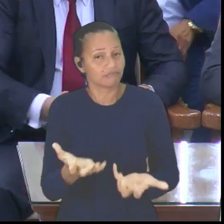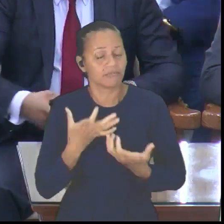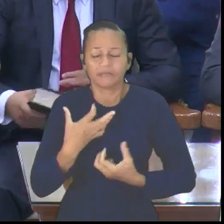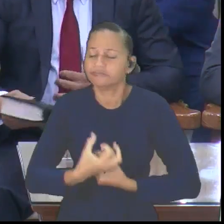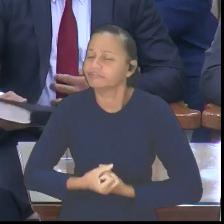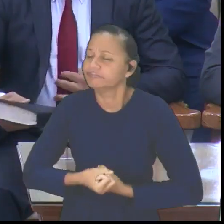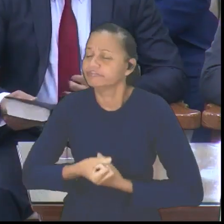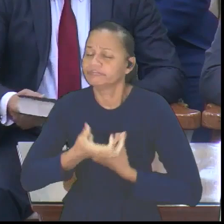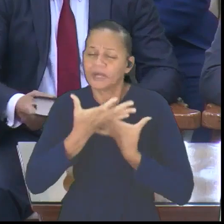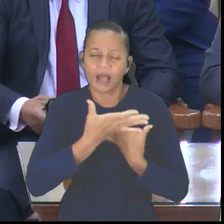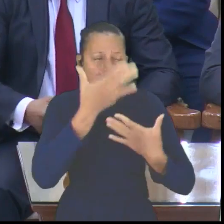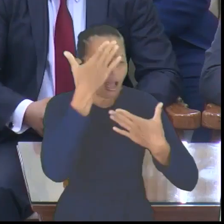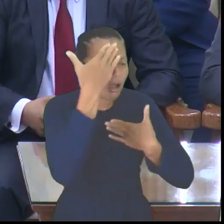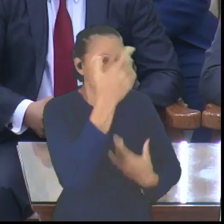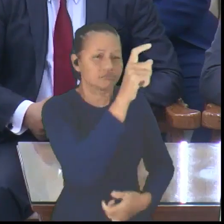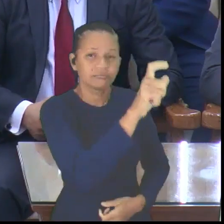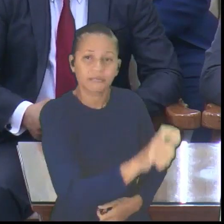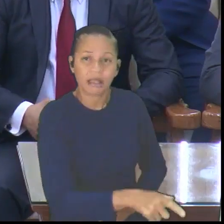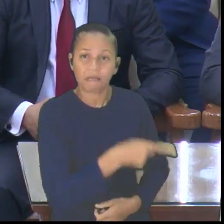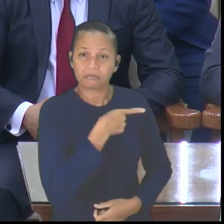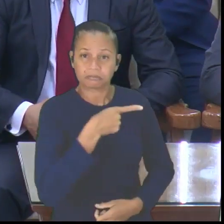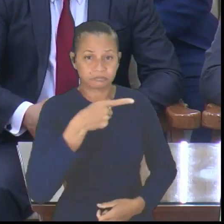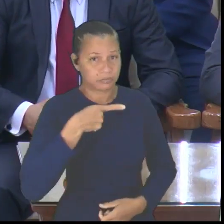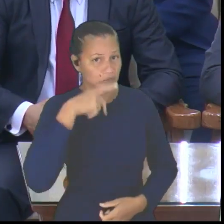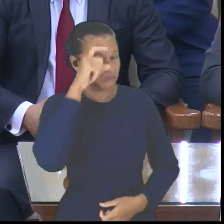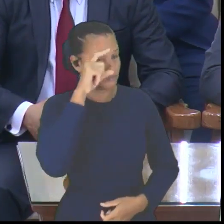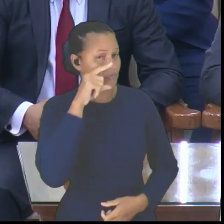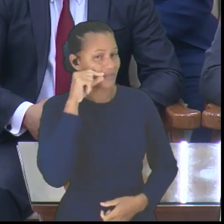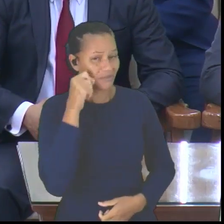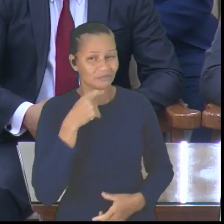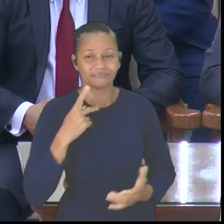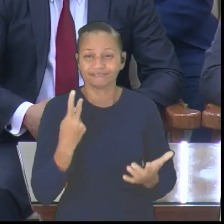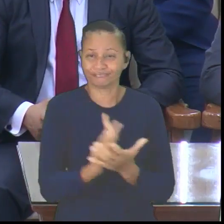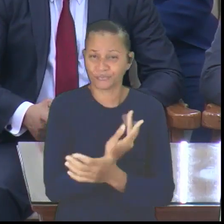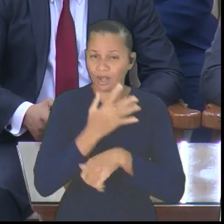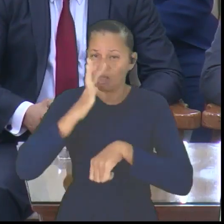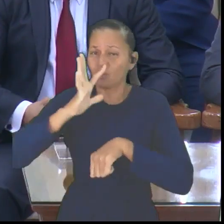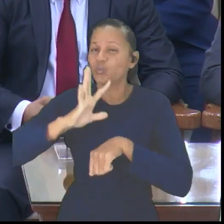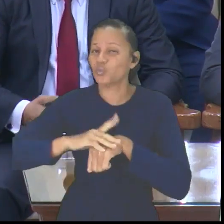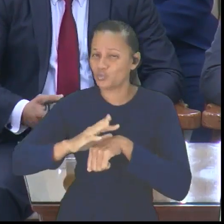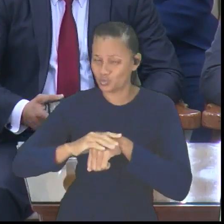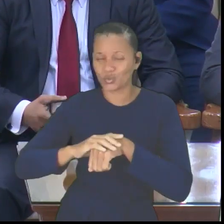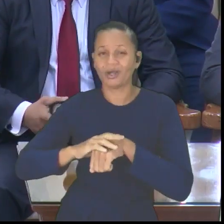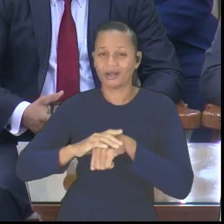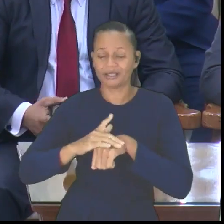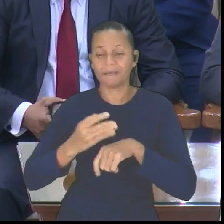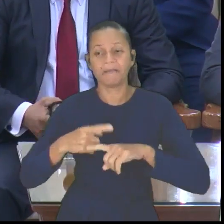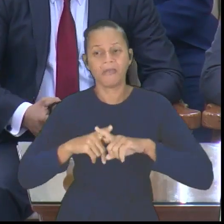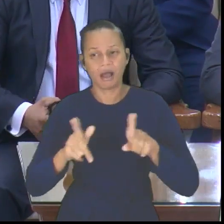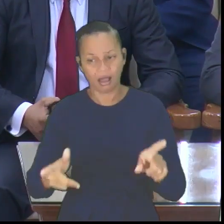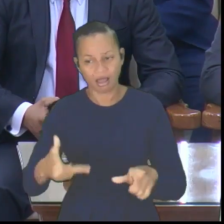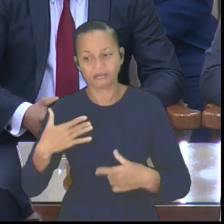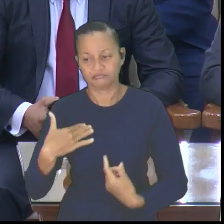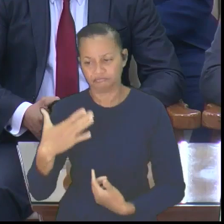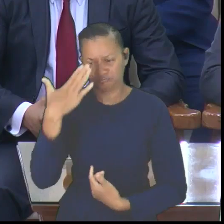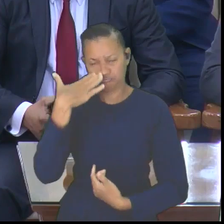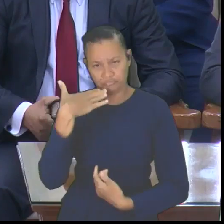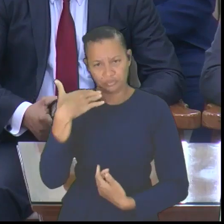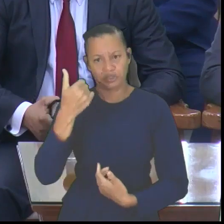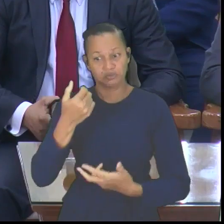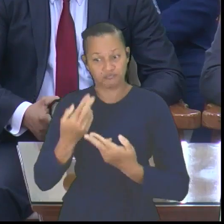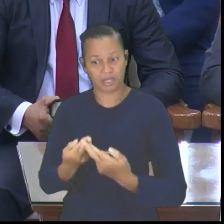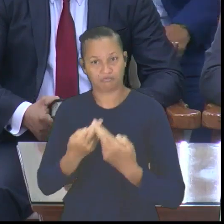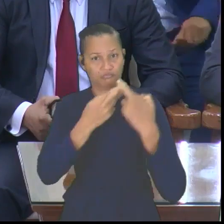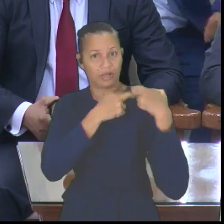nosso pastor, que por motivo de saúde não pôde estar aqui, mas que nos confiou esta